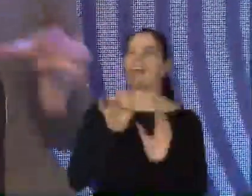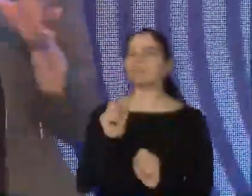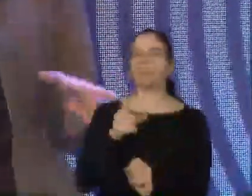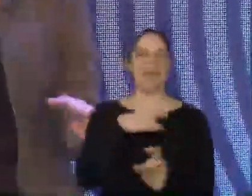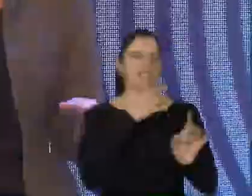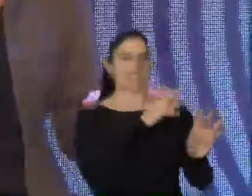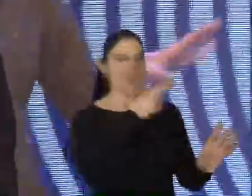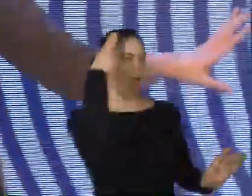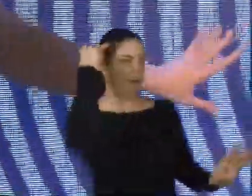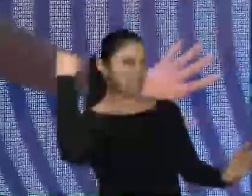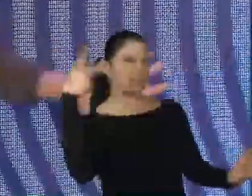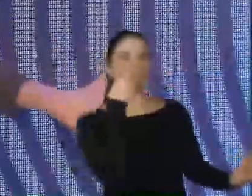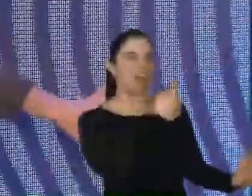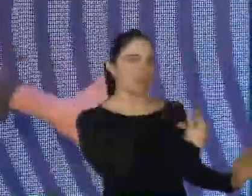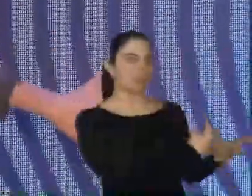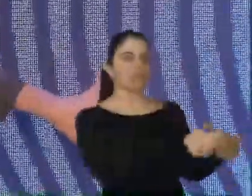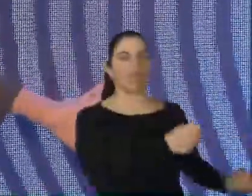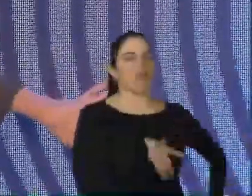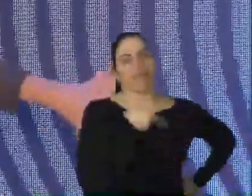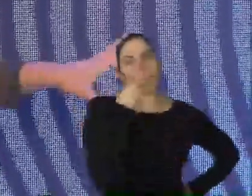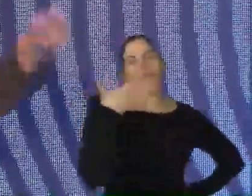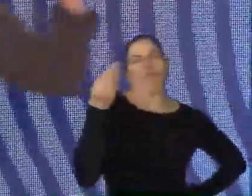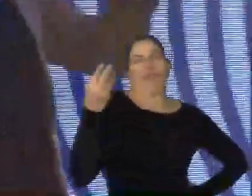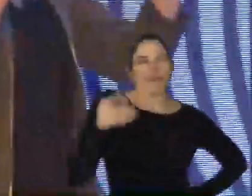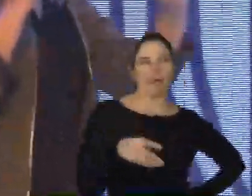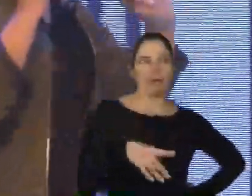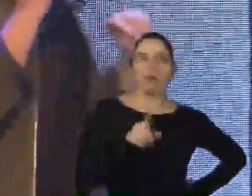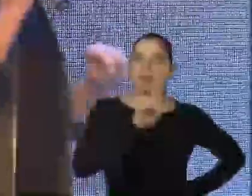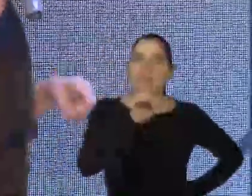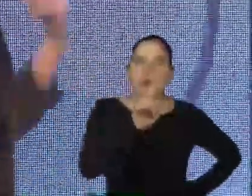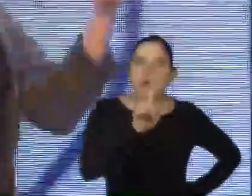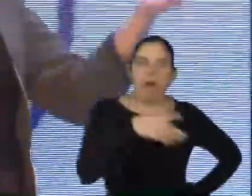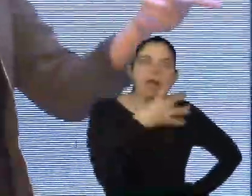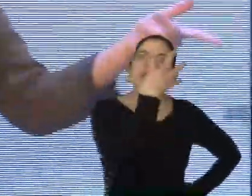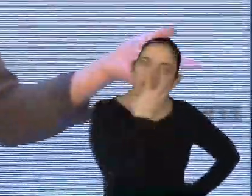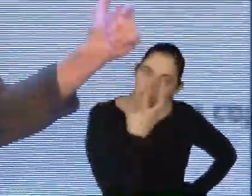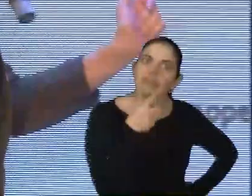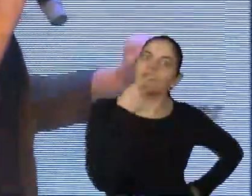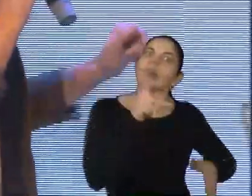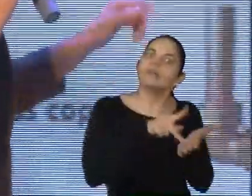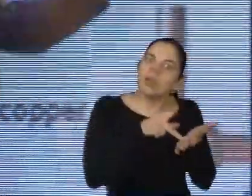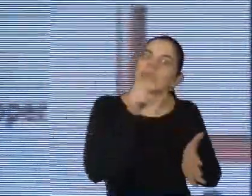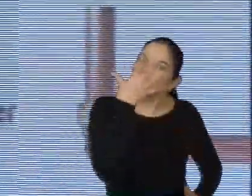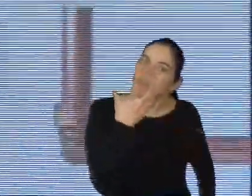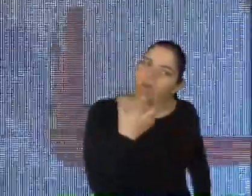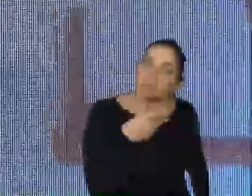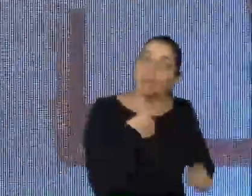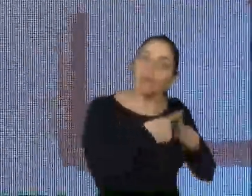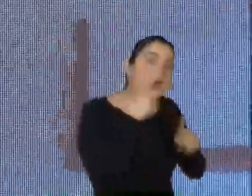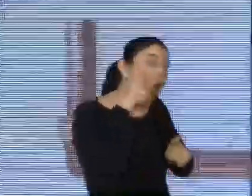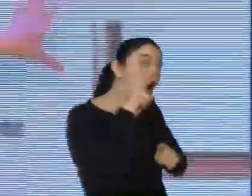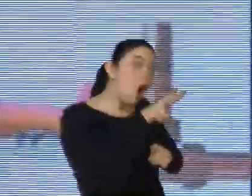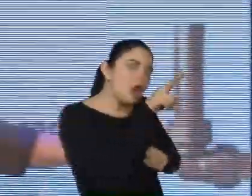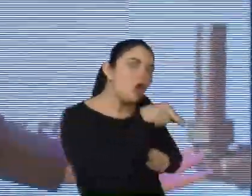da Sandra. Não é. Isso aqui é muito sério. E aí eu trouxe uma outra coisa. A gente está falando aqui de comida, né? Mas tem